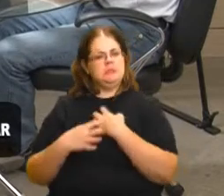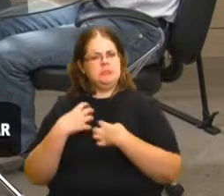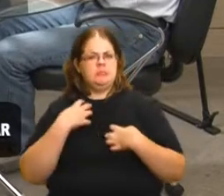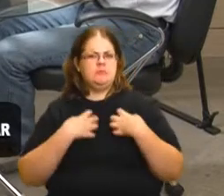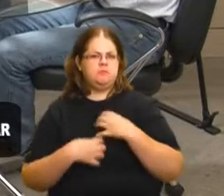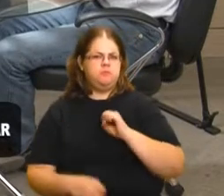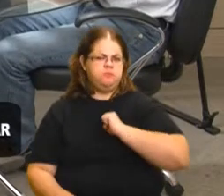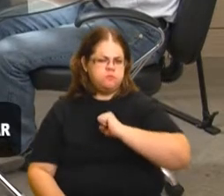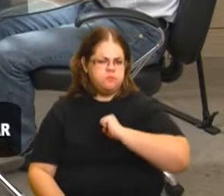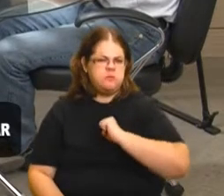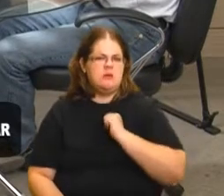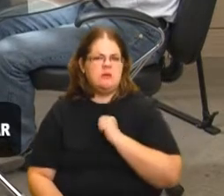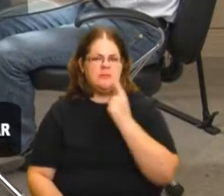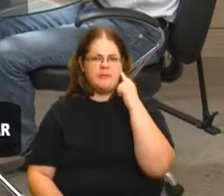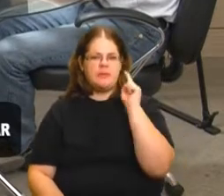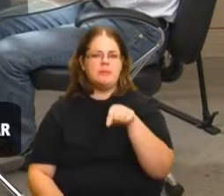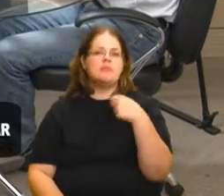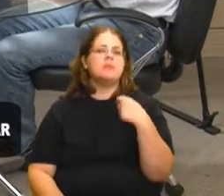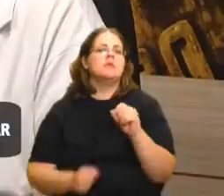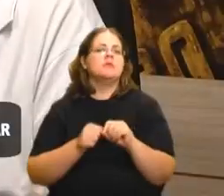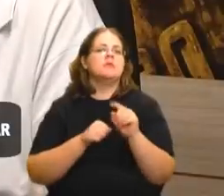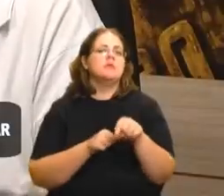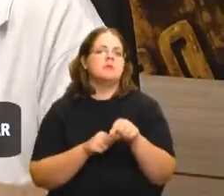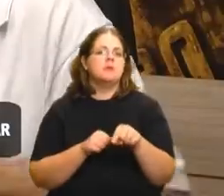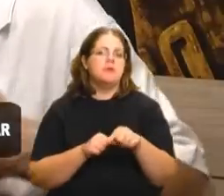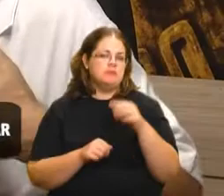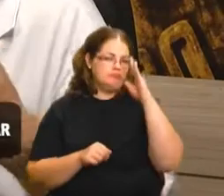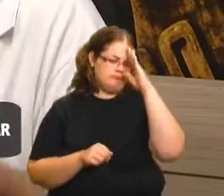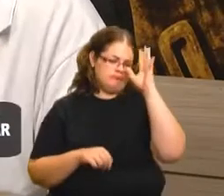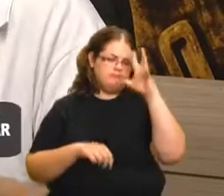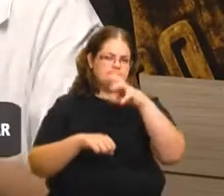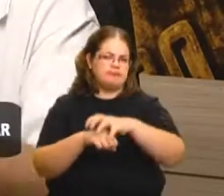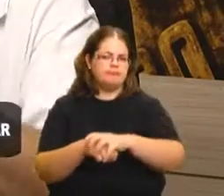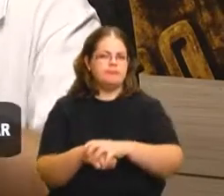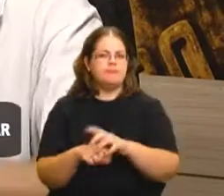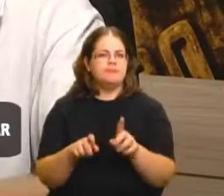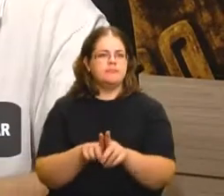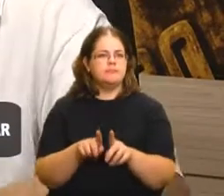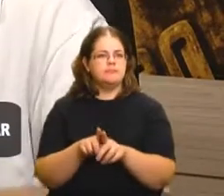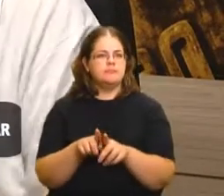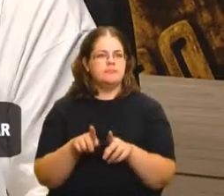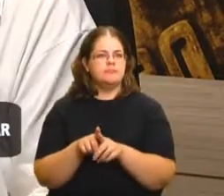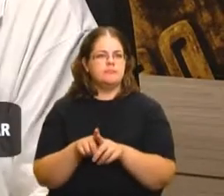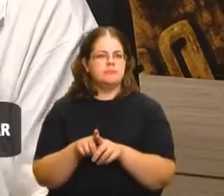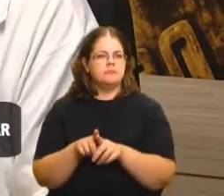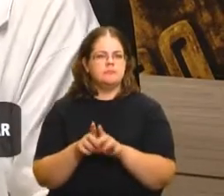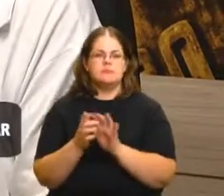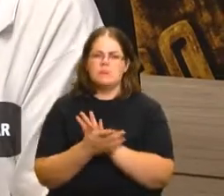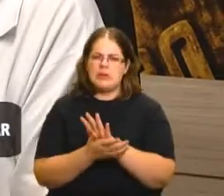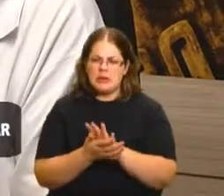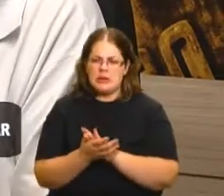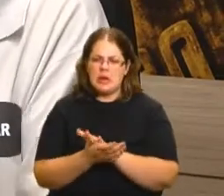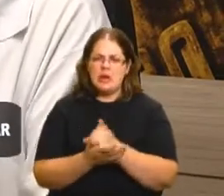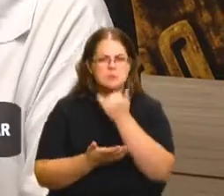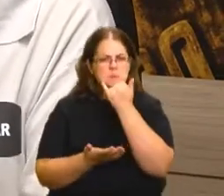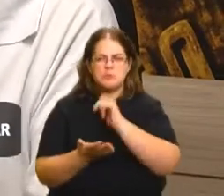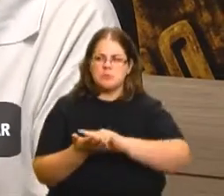exaltados, que achavam que, bom, a partir dali tinha que haver uma ditadura sem